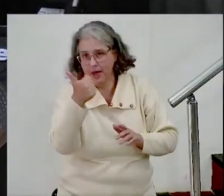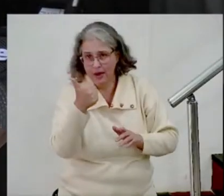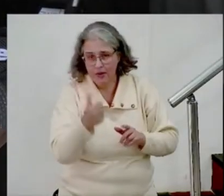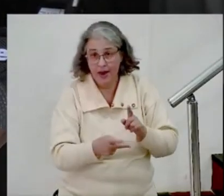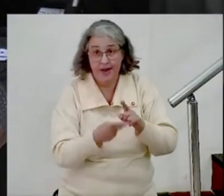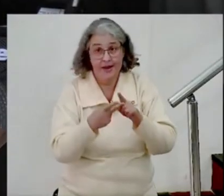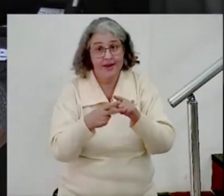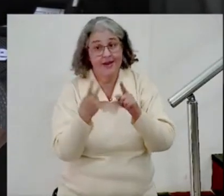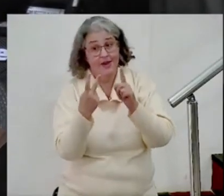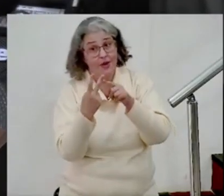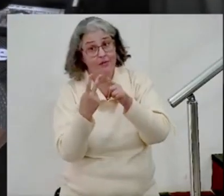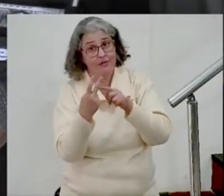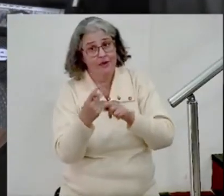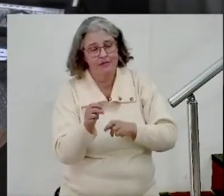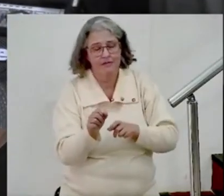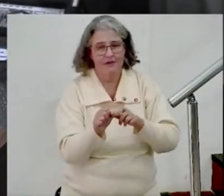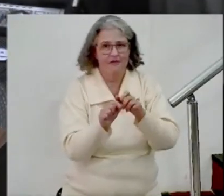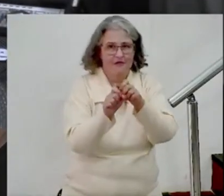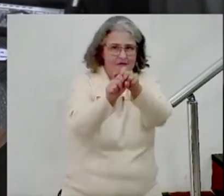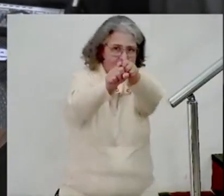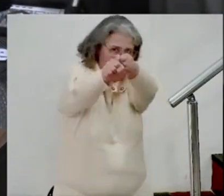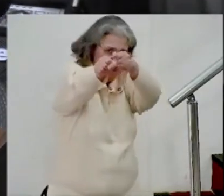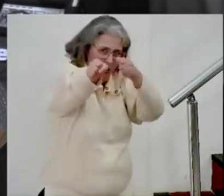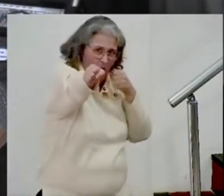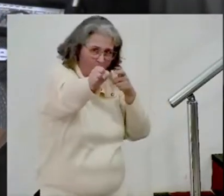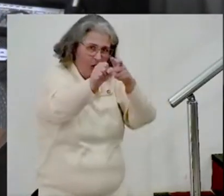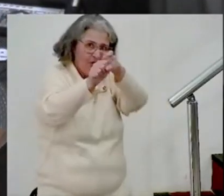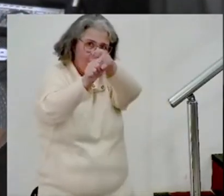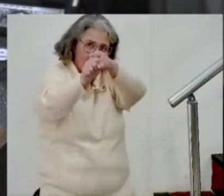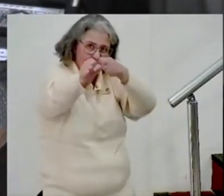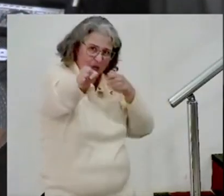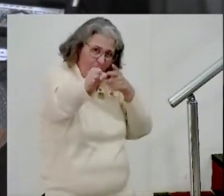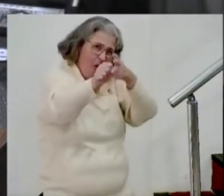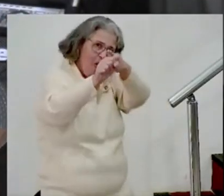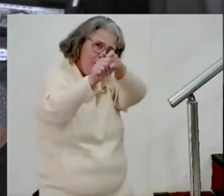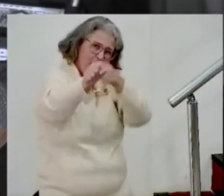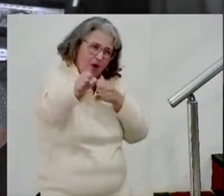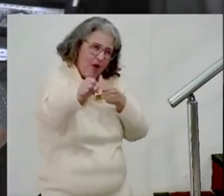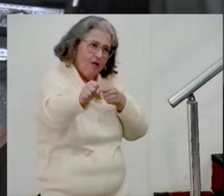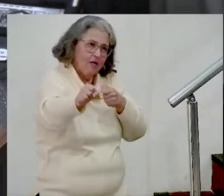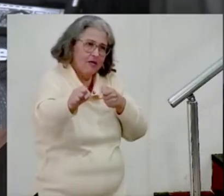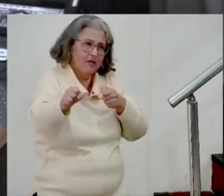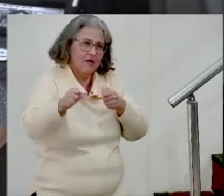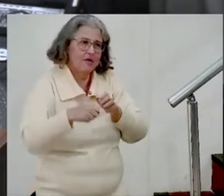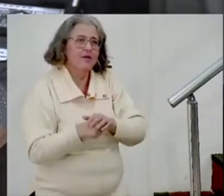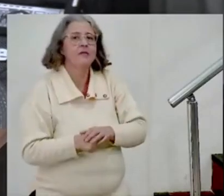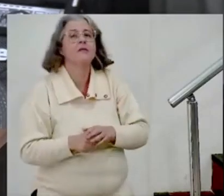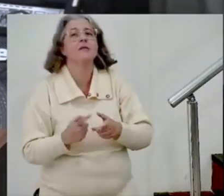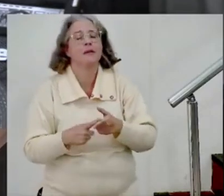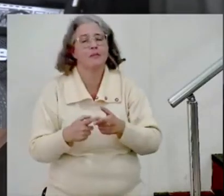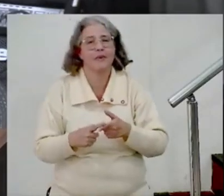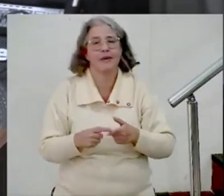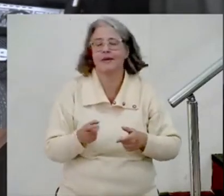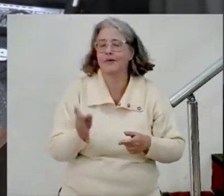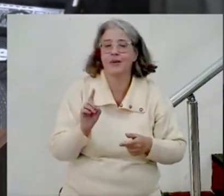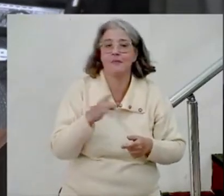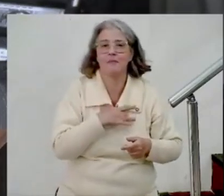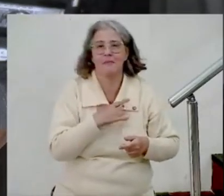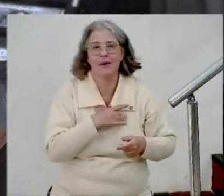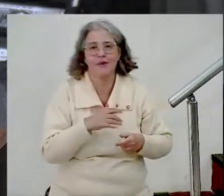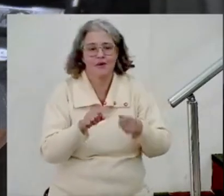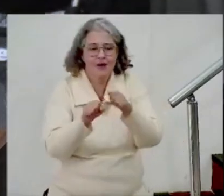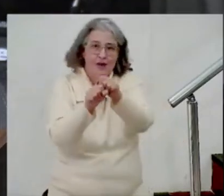flecha. Por isso, inclusive, o Salmo 91 também fala, você não terá medo da flecha que voa de